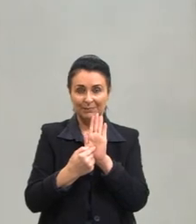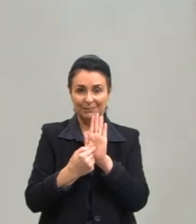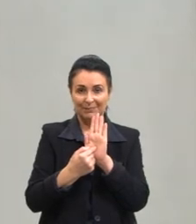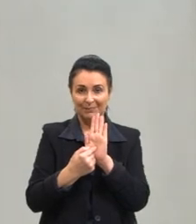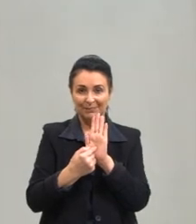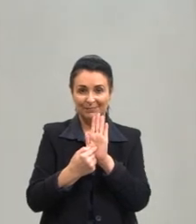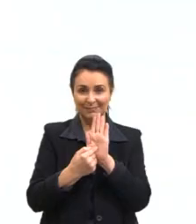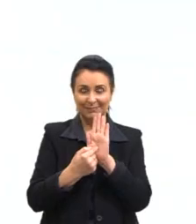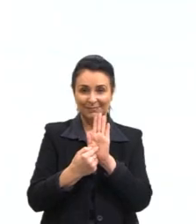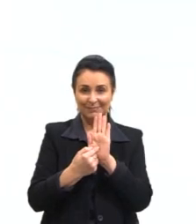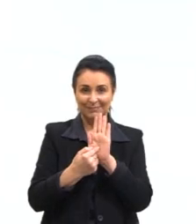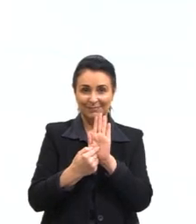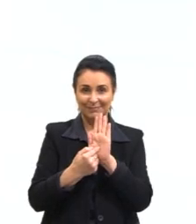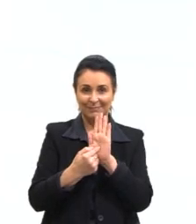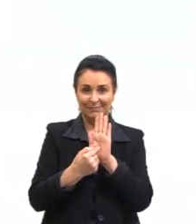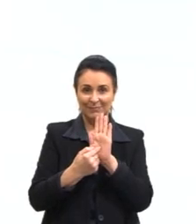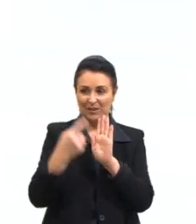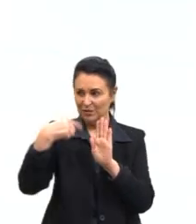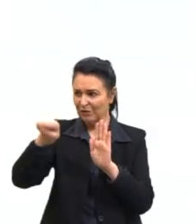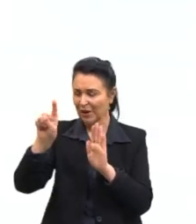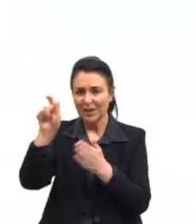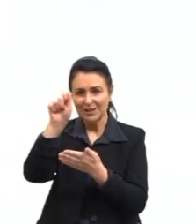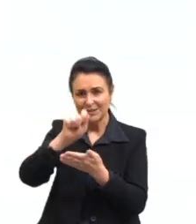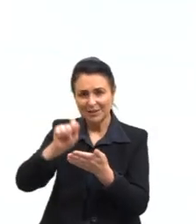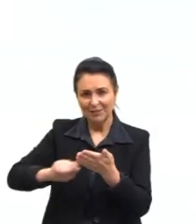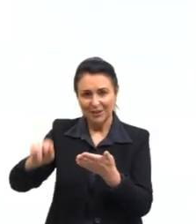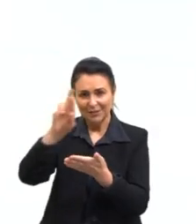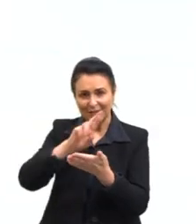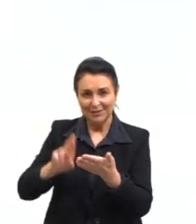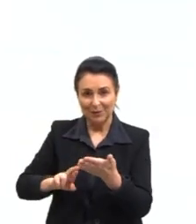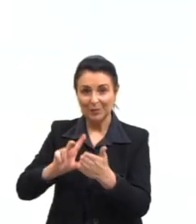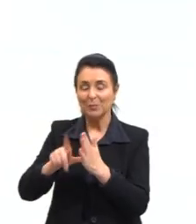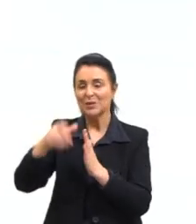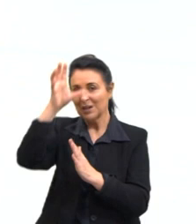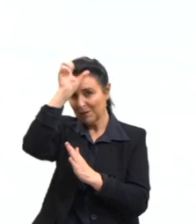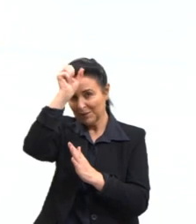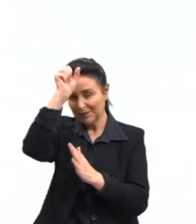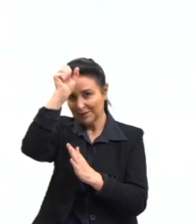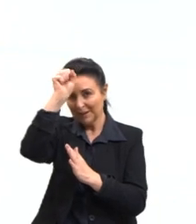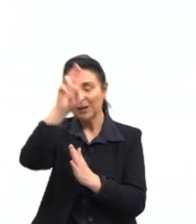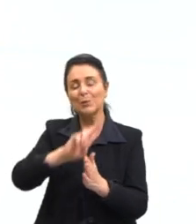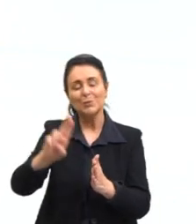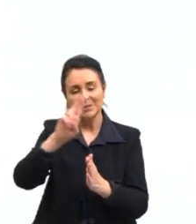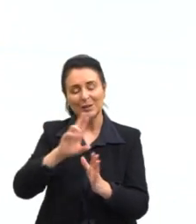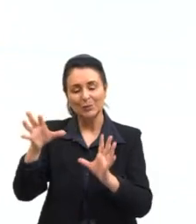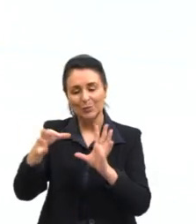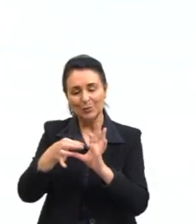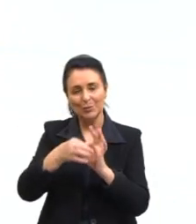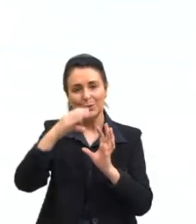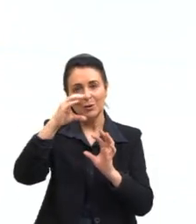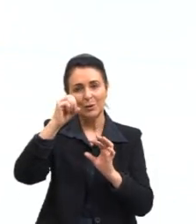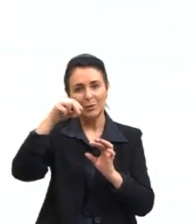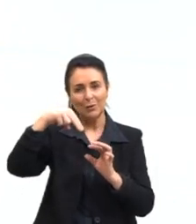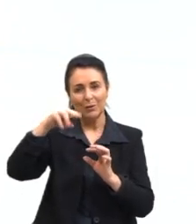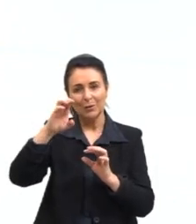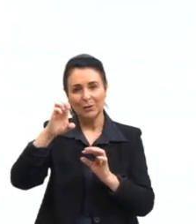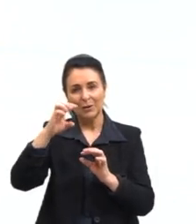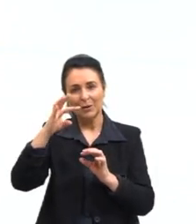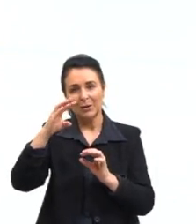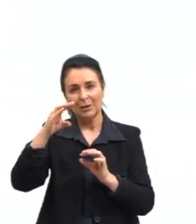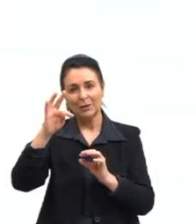e faz lá escrever na redação do Enem depois de aprender sobre os conectores é